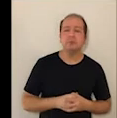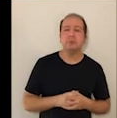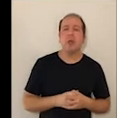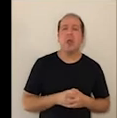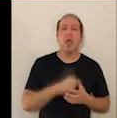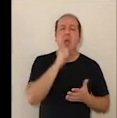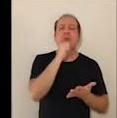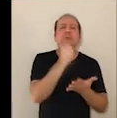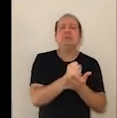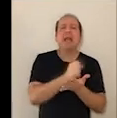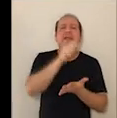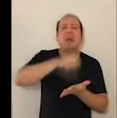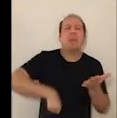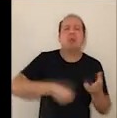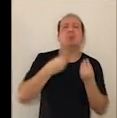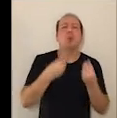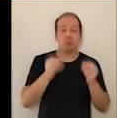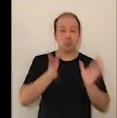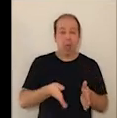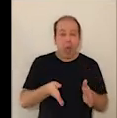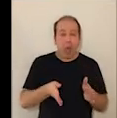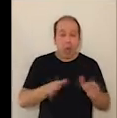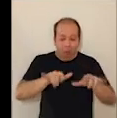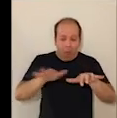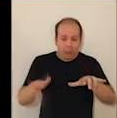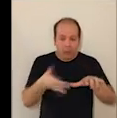o testamento, em que pé está? Já foi redigido.